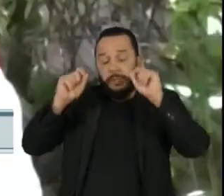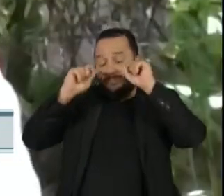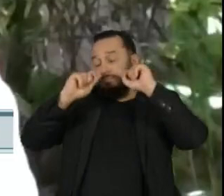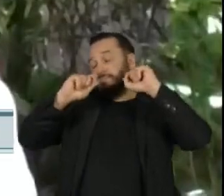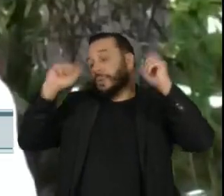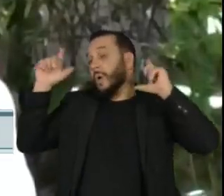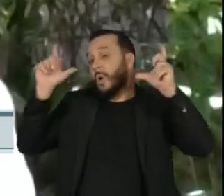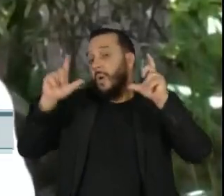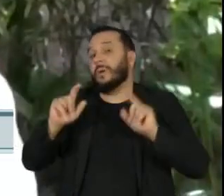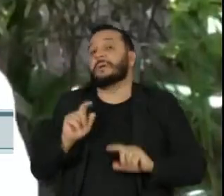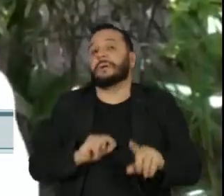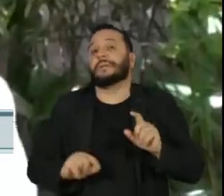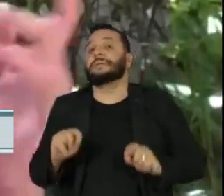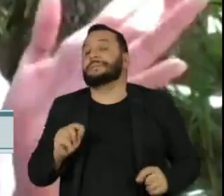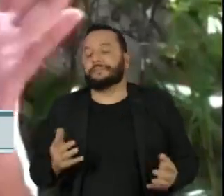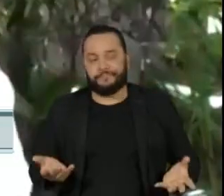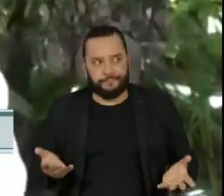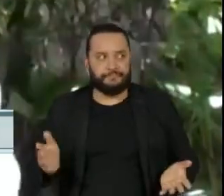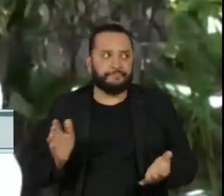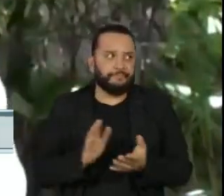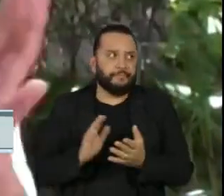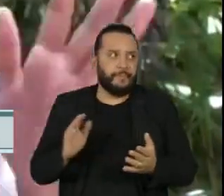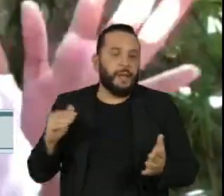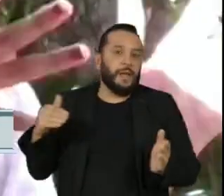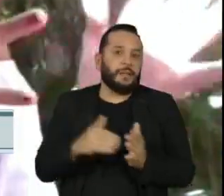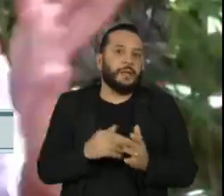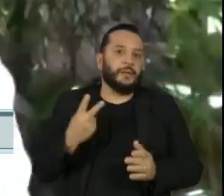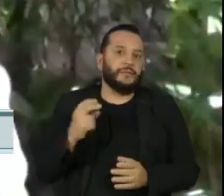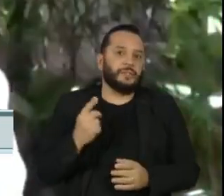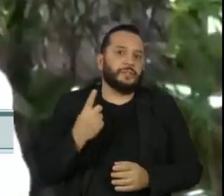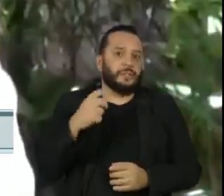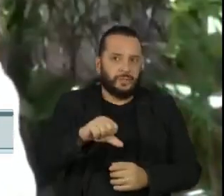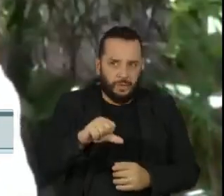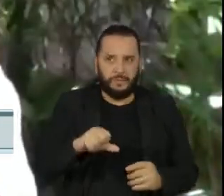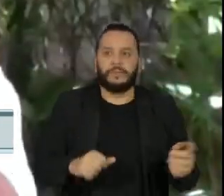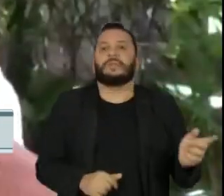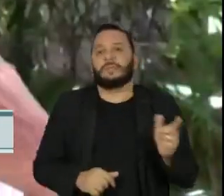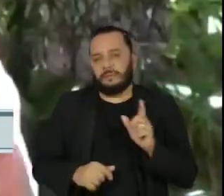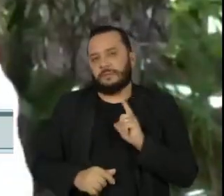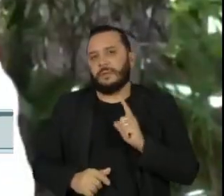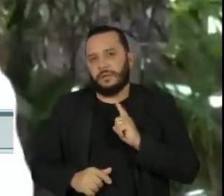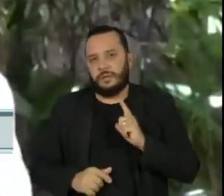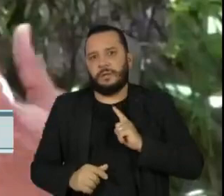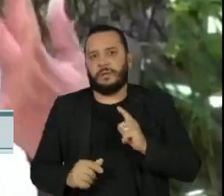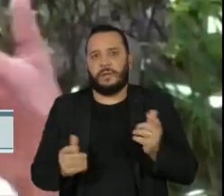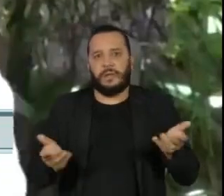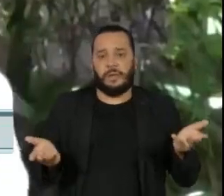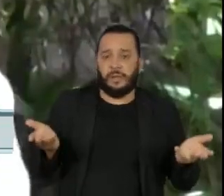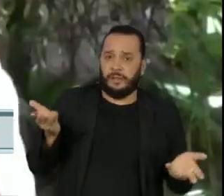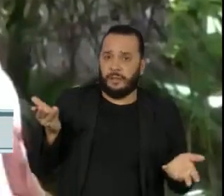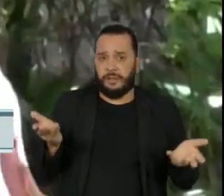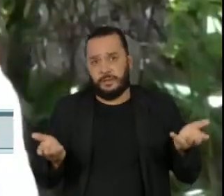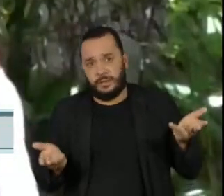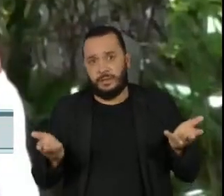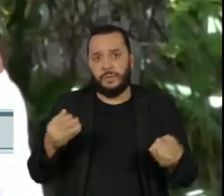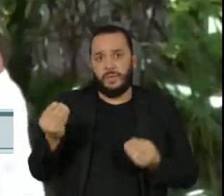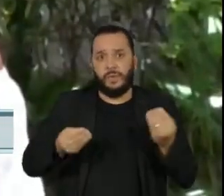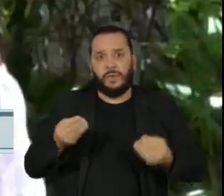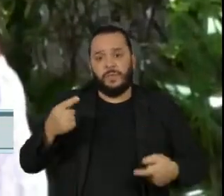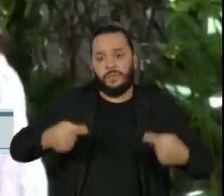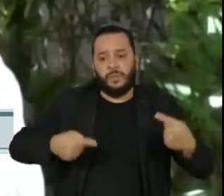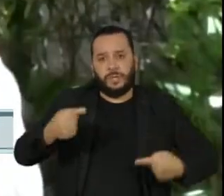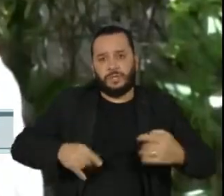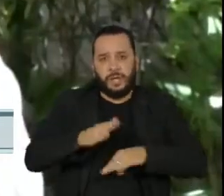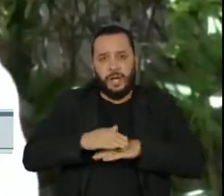estarrecido é como até 2019 a gente estava tendo ainda um equilíbrio da quantidade dessas políticas